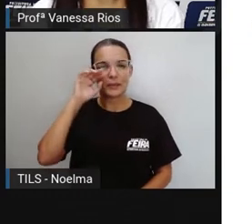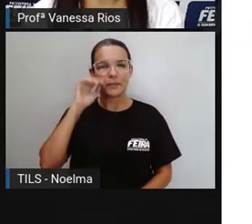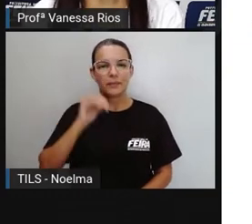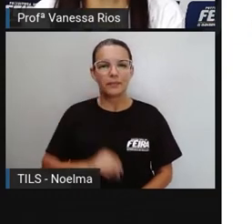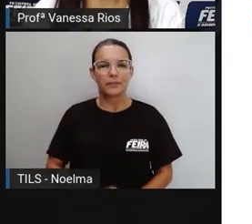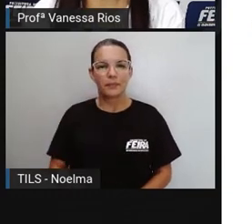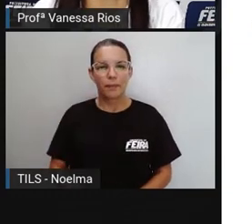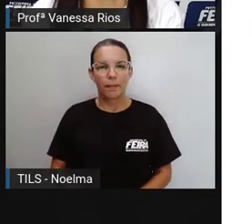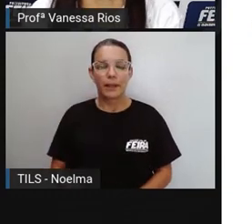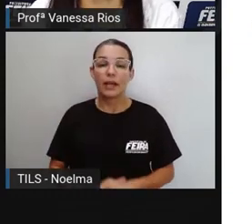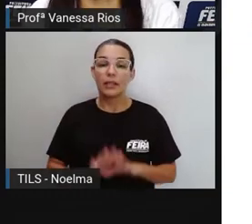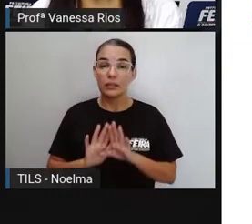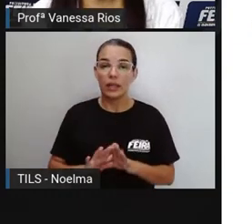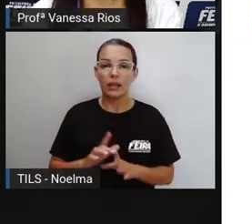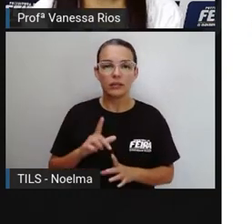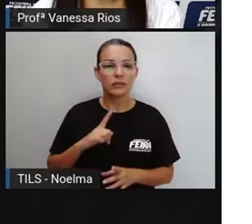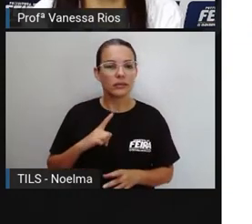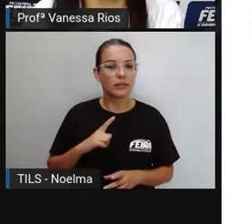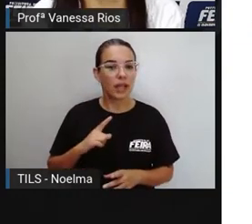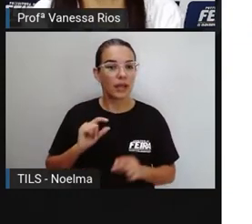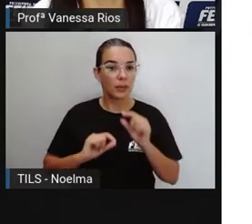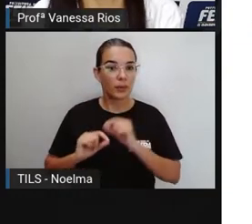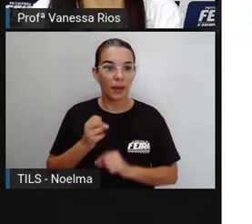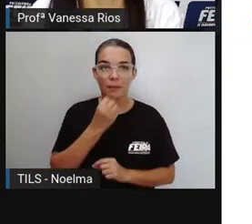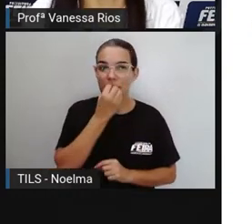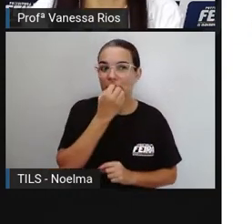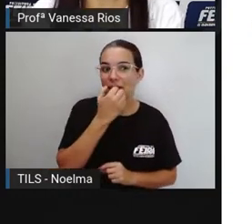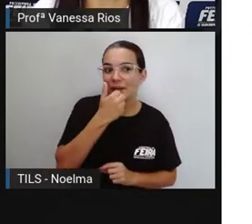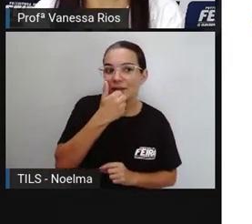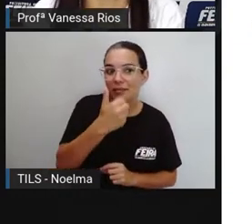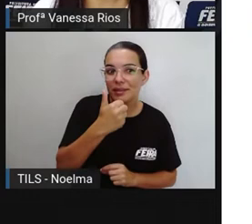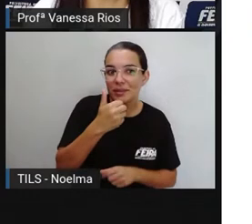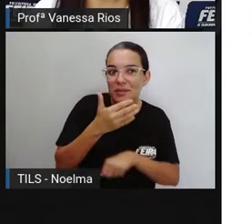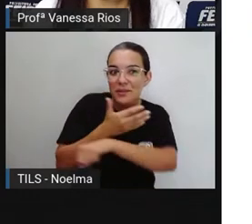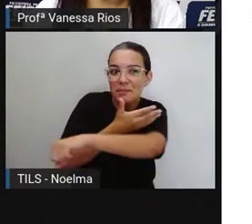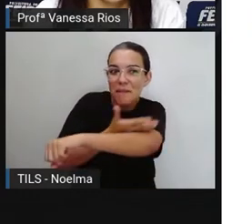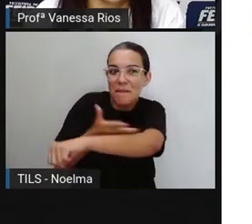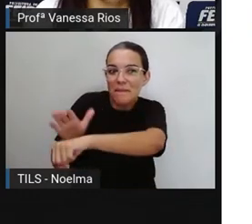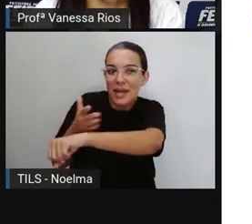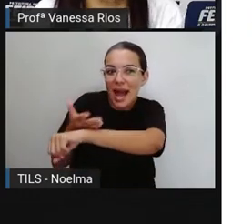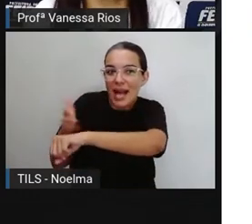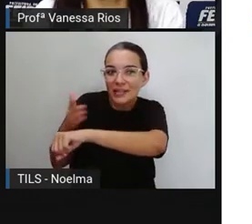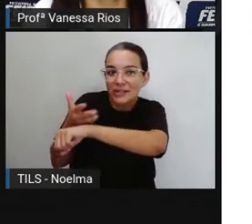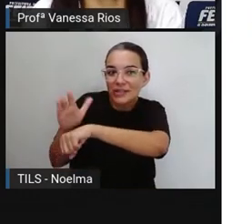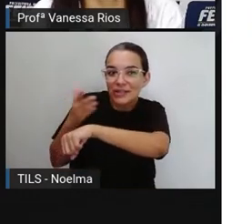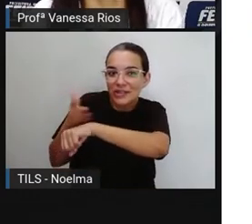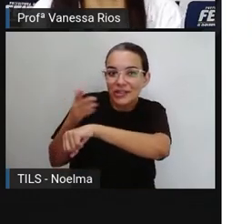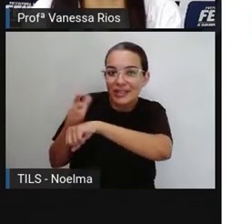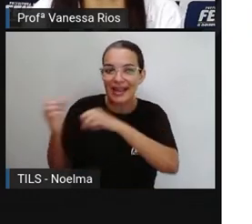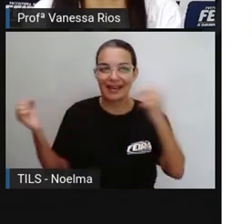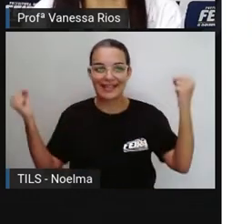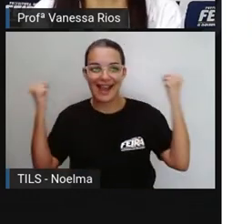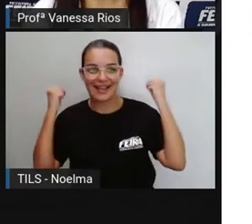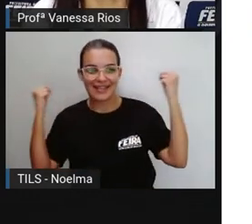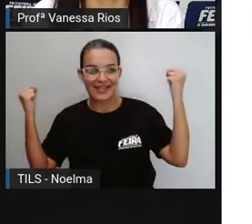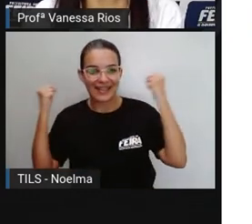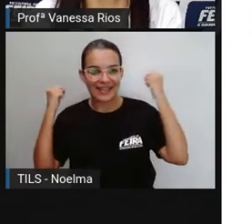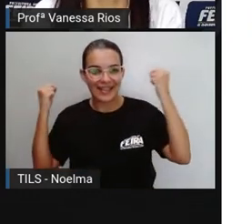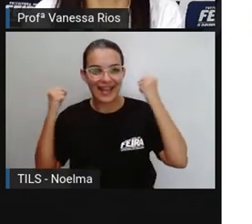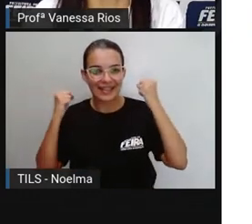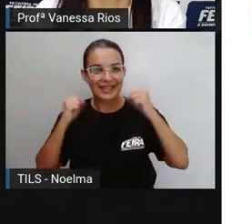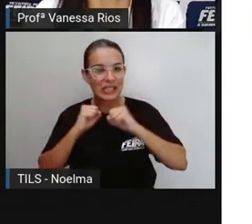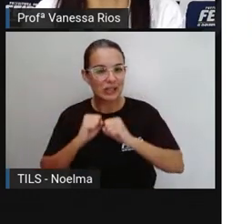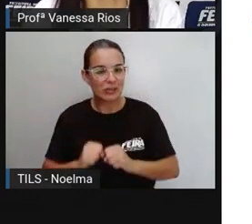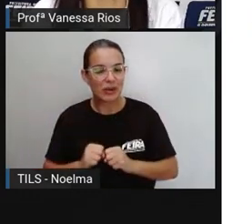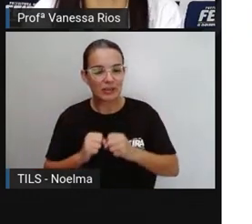E aí, dentre os benefícios que a prática de atividade física ela pode proporcionar, podemos citar alguns deles para